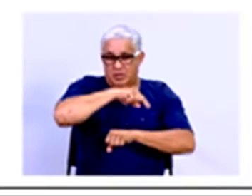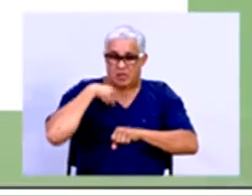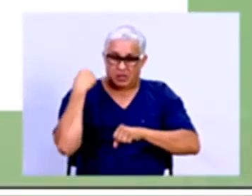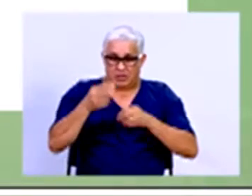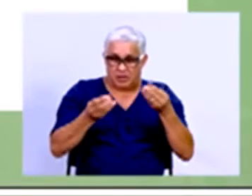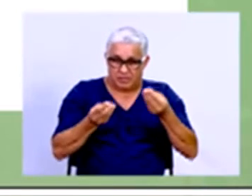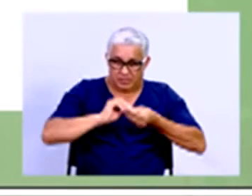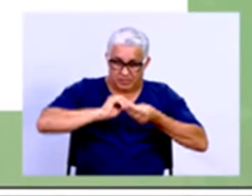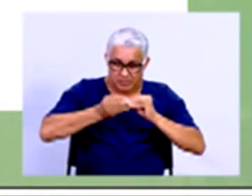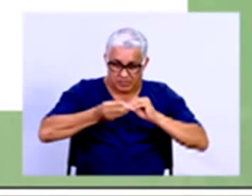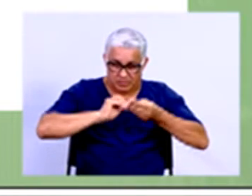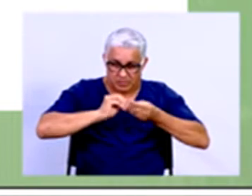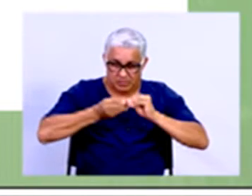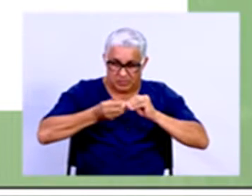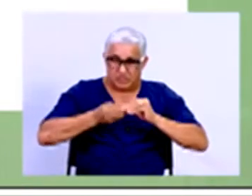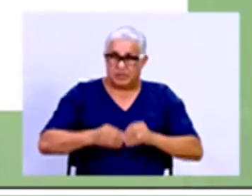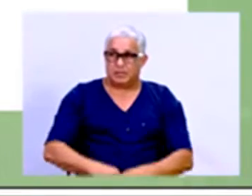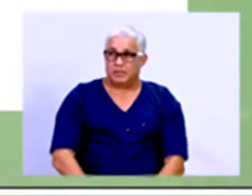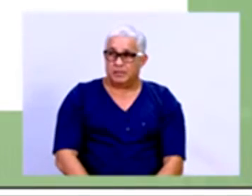dados.